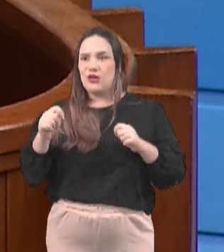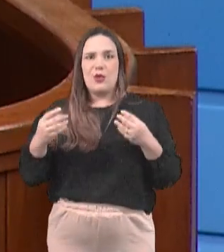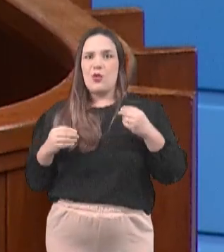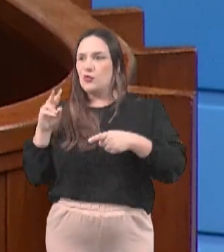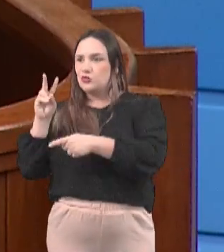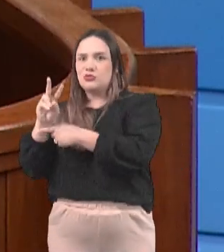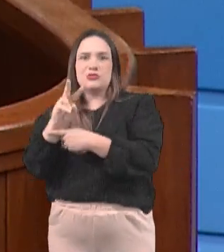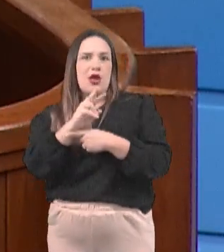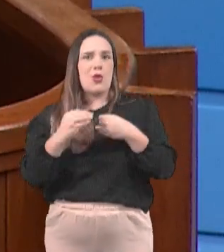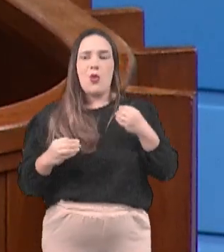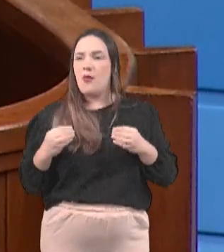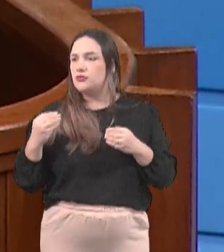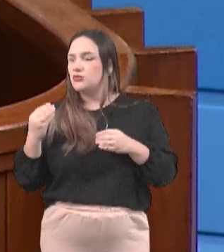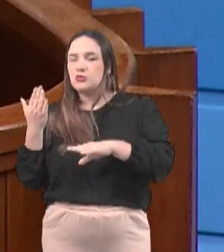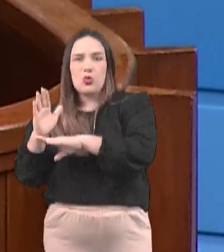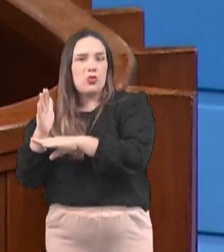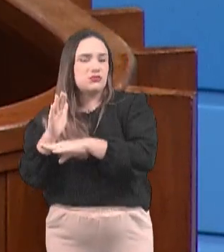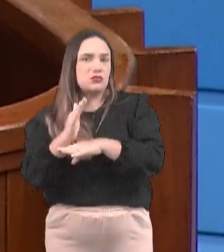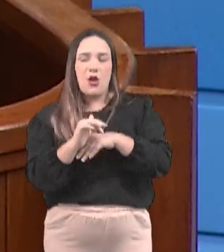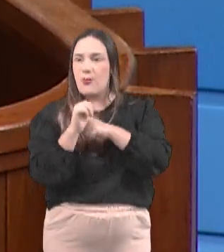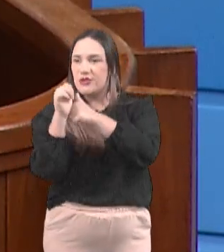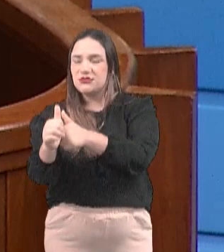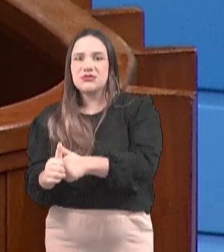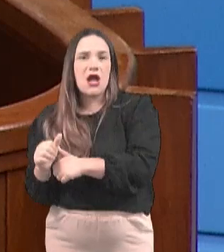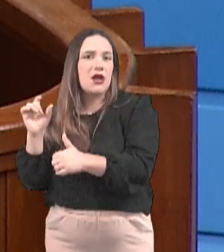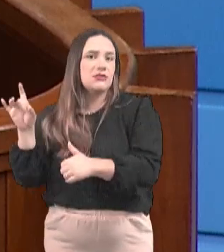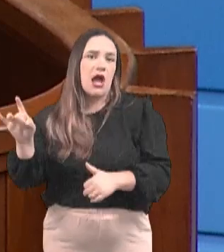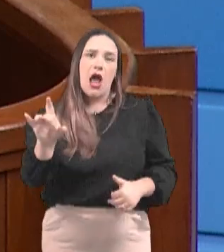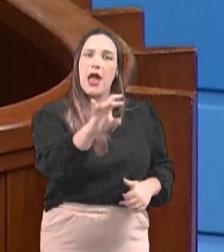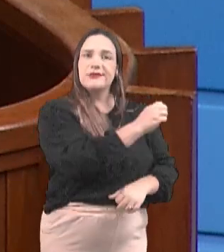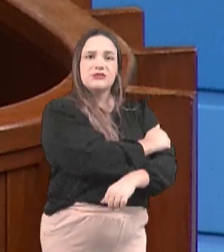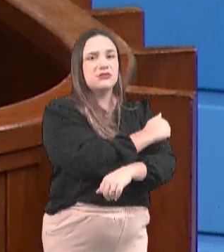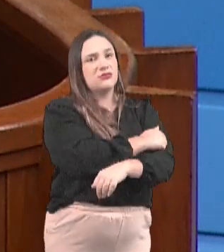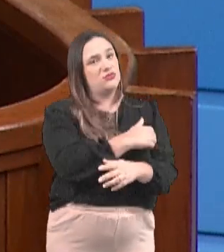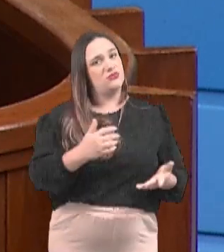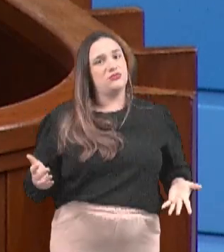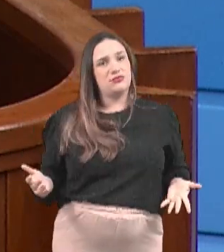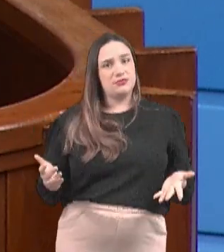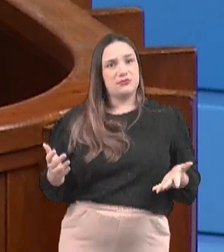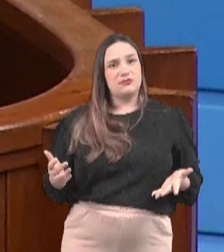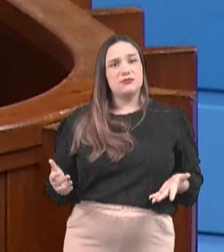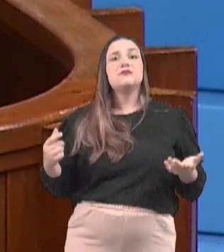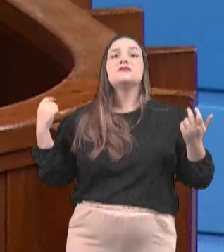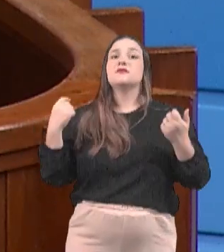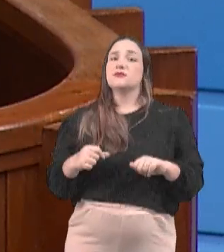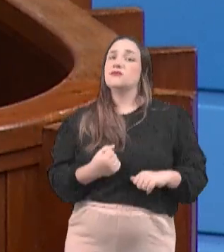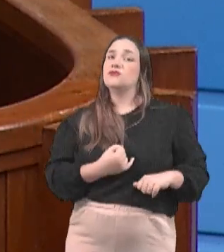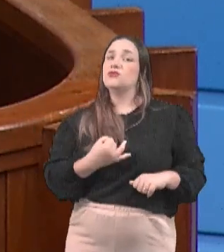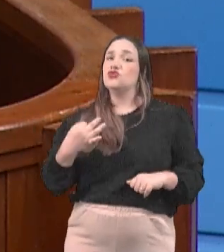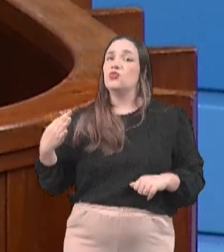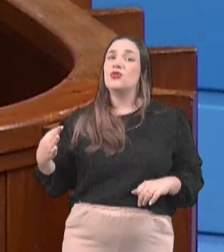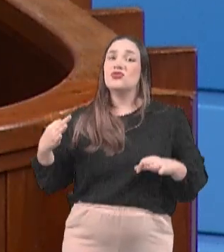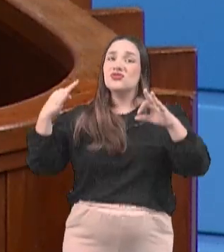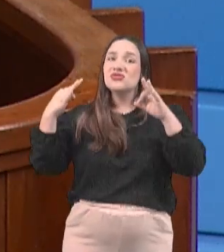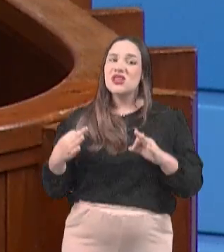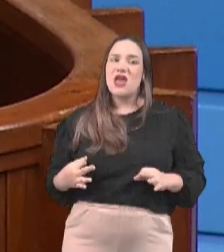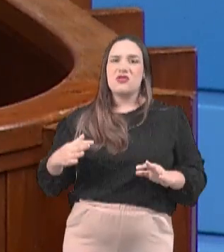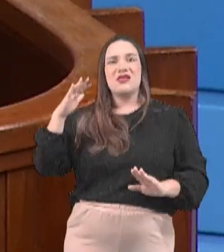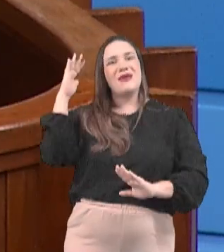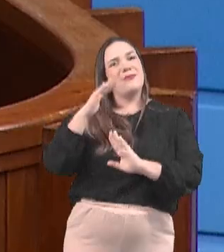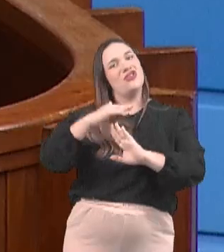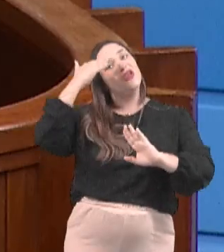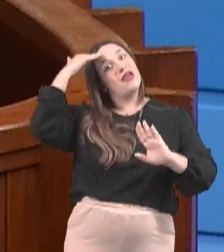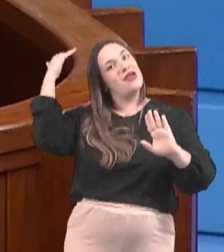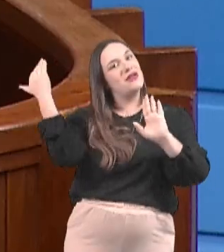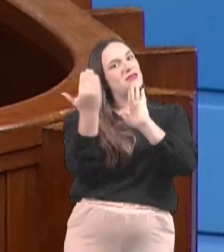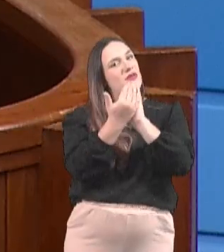trabalhar. Ela é uma sala difícil para se trabalhar. Então, é necessário garantir a quantidade máxima